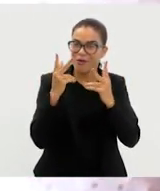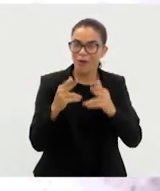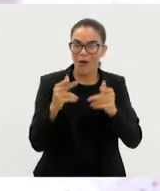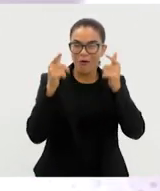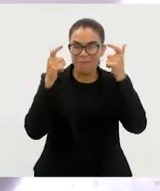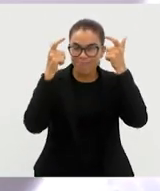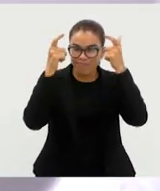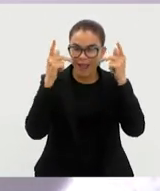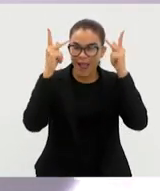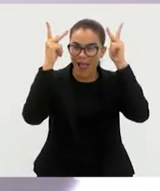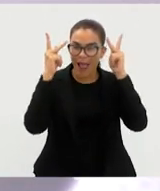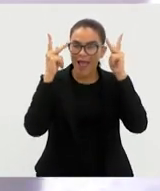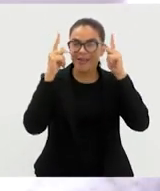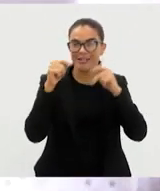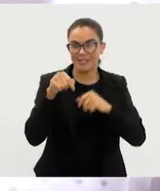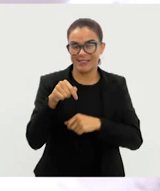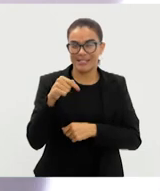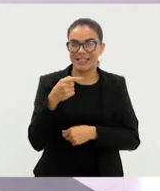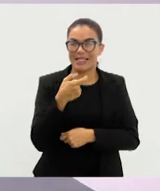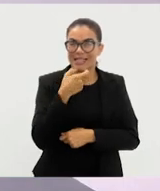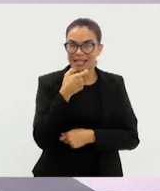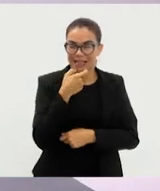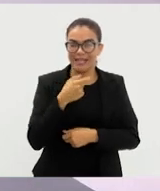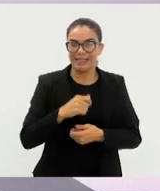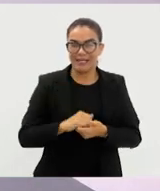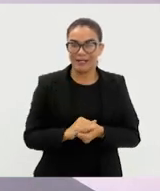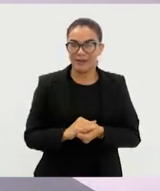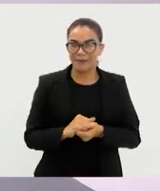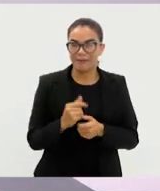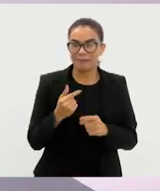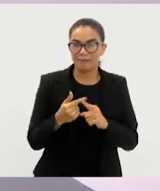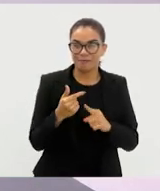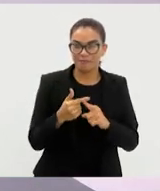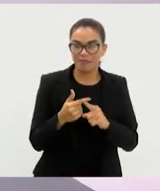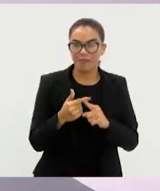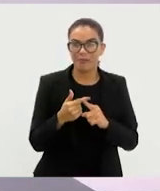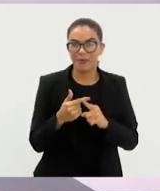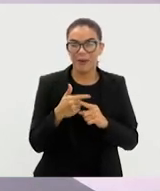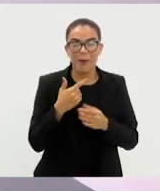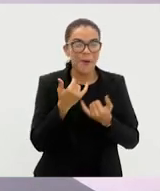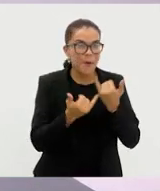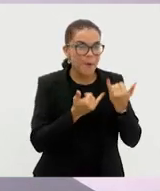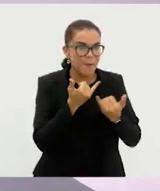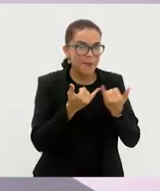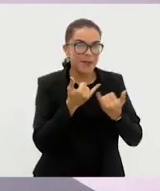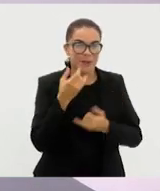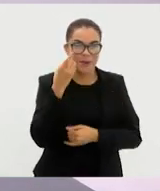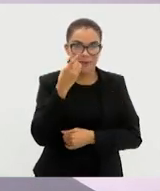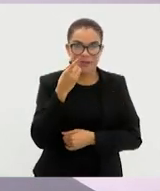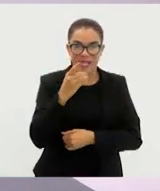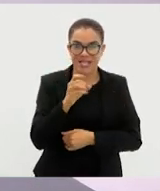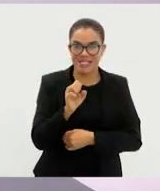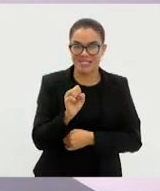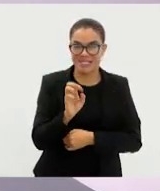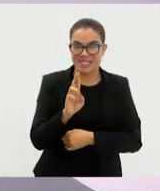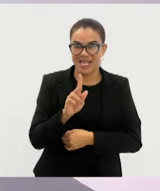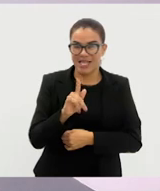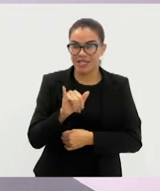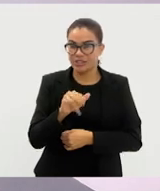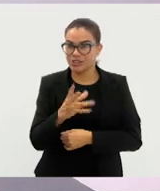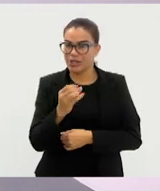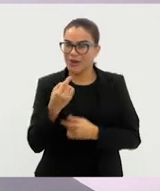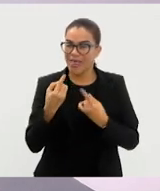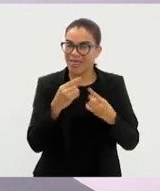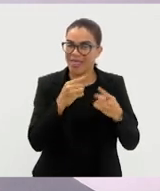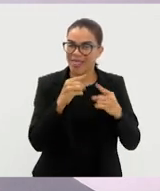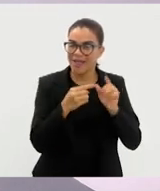seja, aparece muito, mas manda pouco, porque essa casa é... Eu brinco até com o deputado Serginho, eu chamo ele de rainha da Inglaterra.